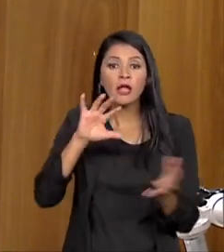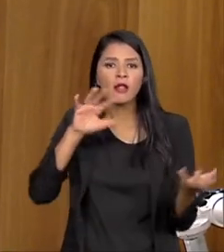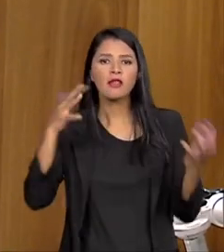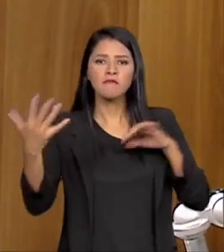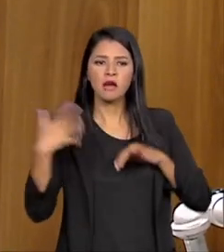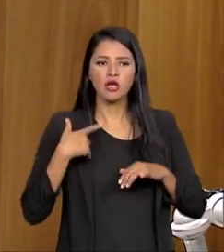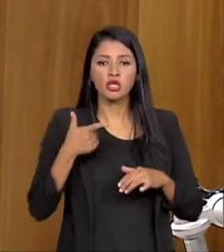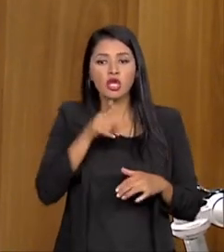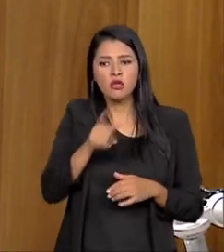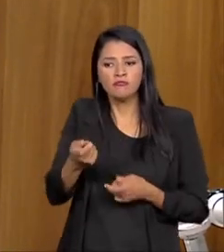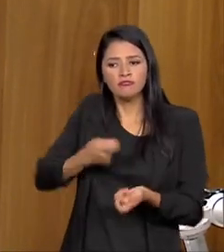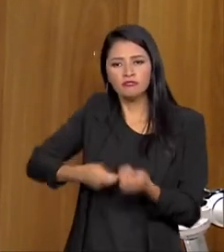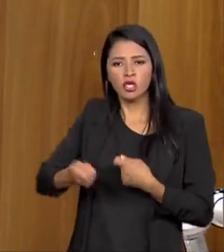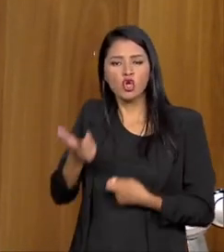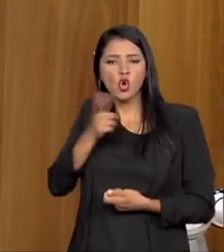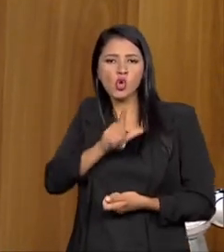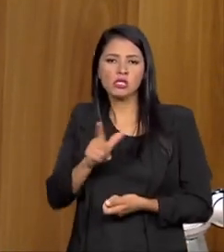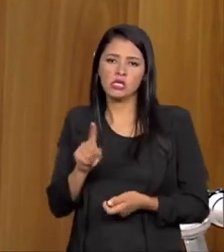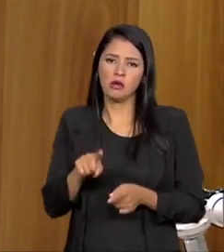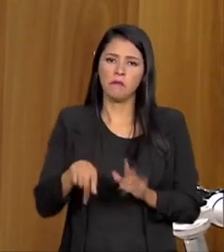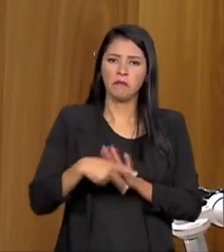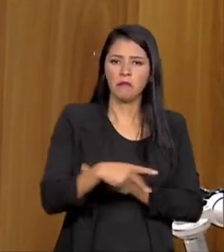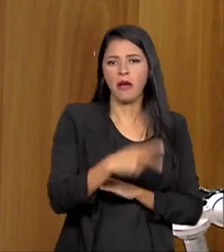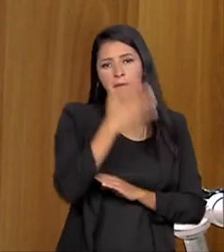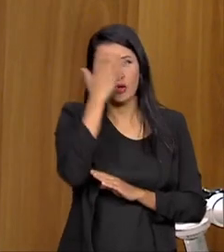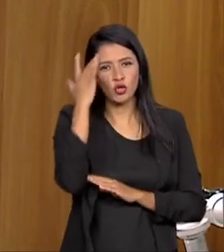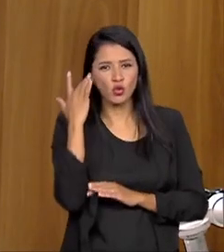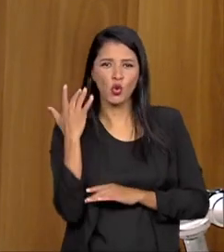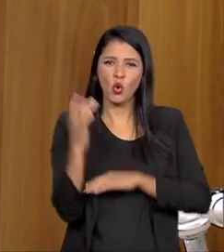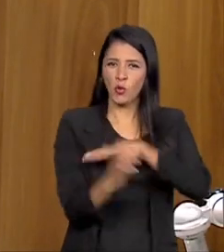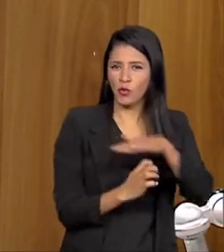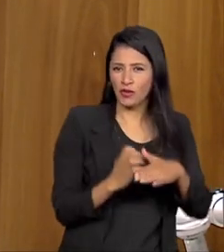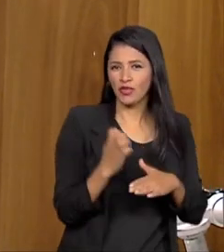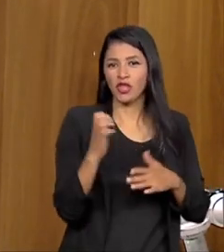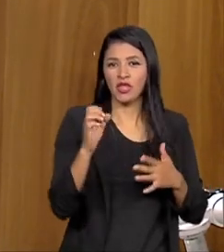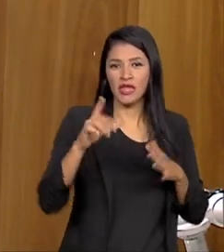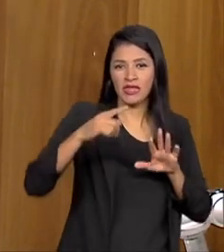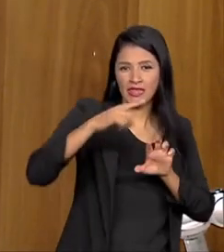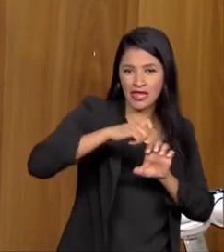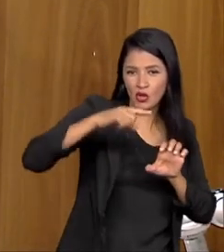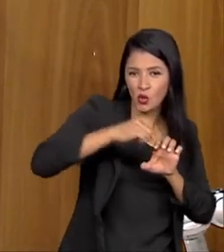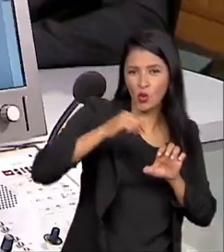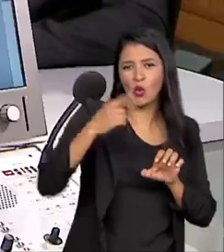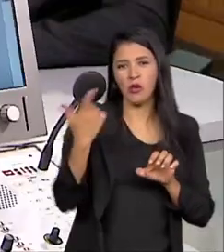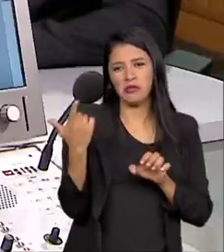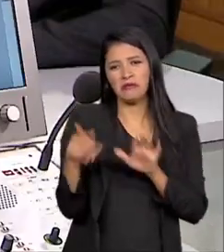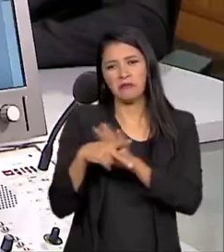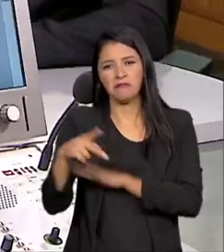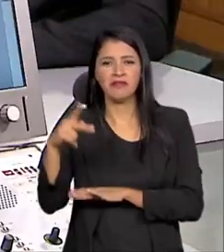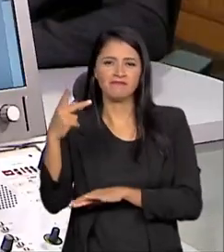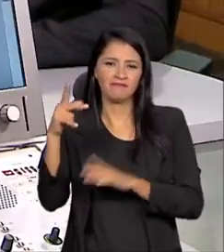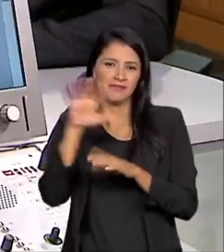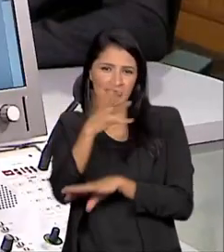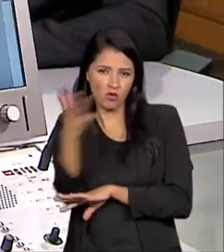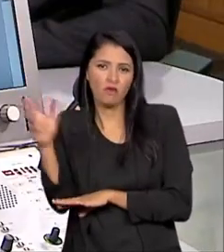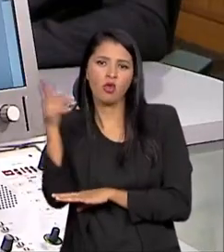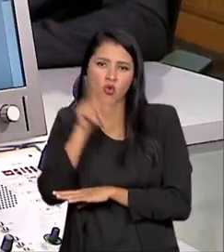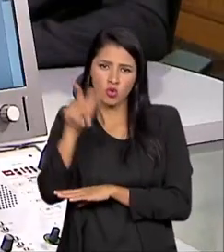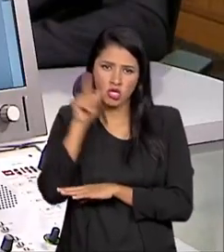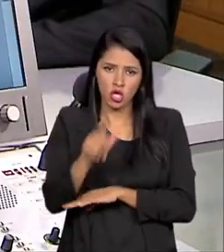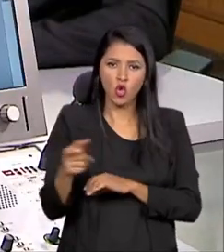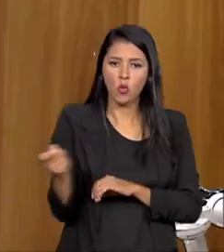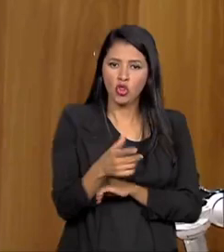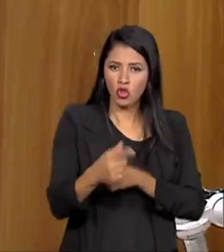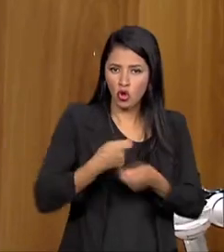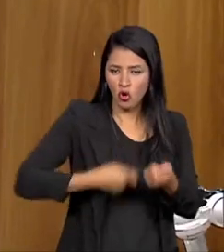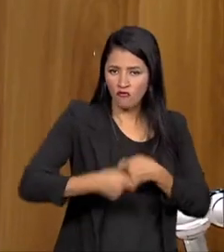para o empreendedor para as pessoas e para a natureza é assim que a gente vai conseguir criar uma nova economia verde neutro